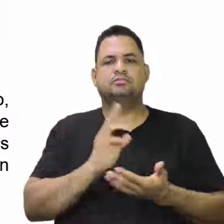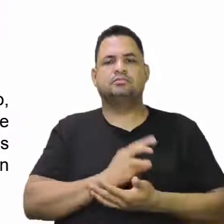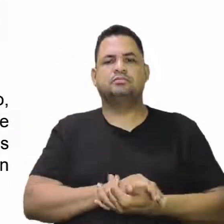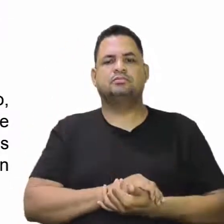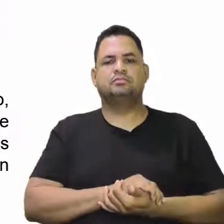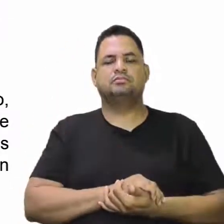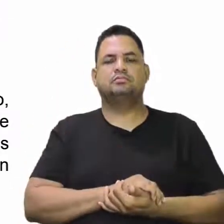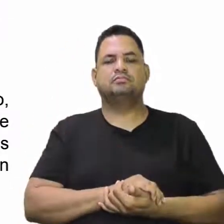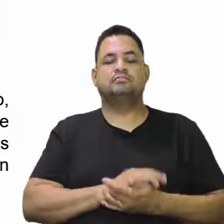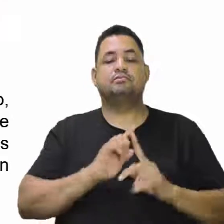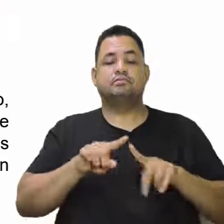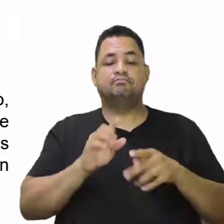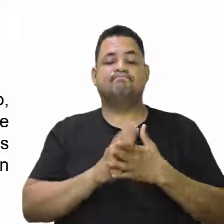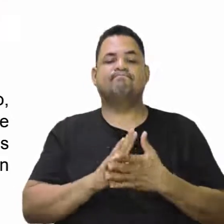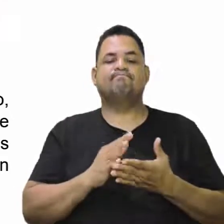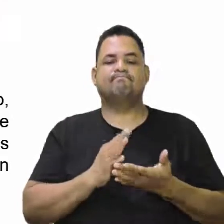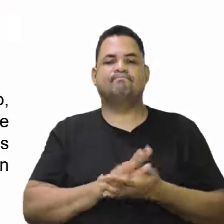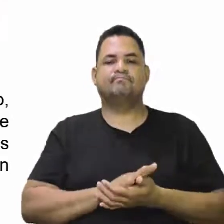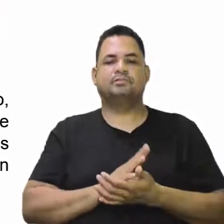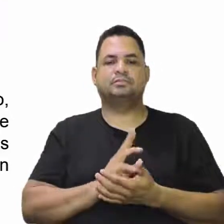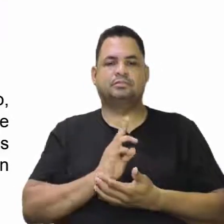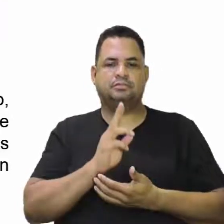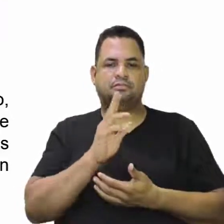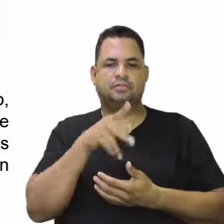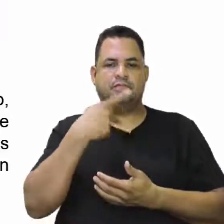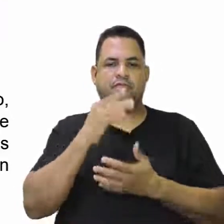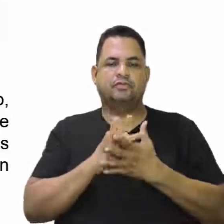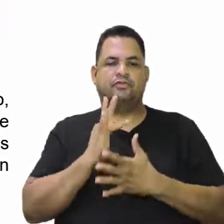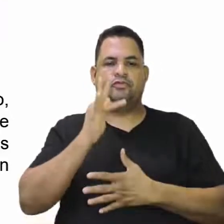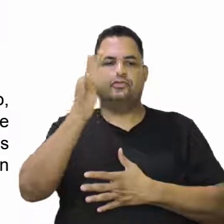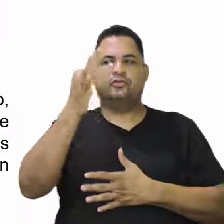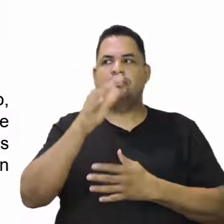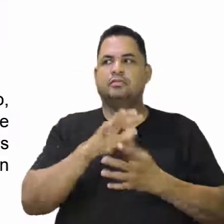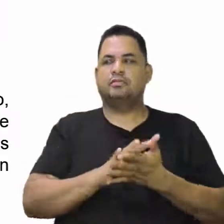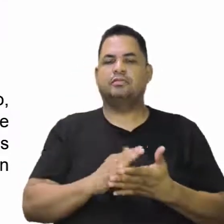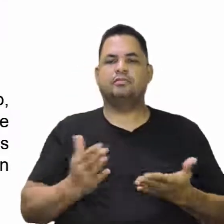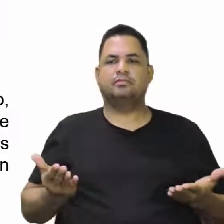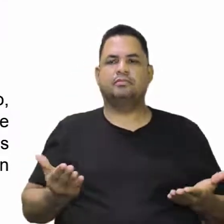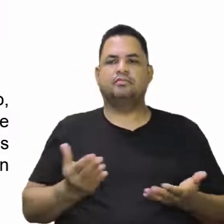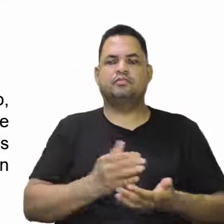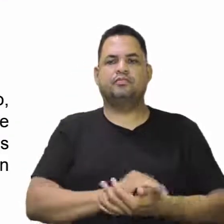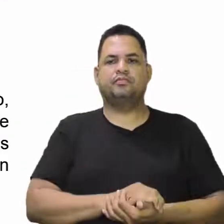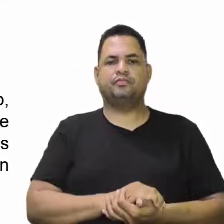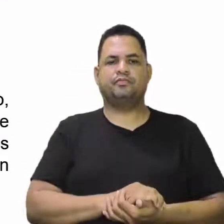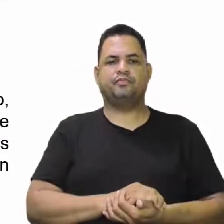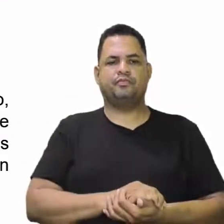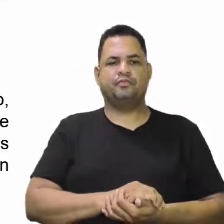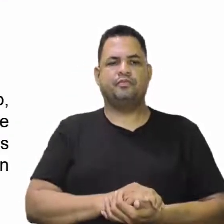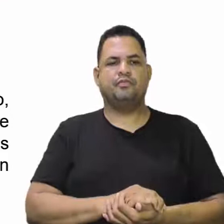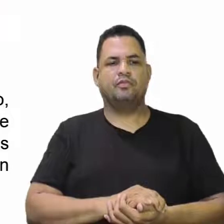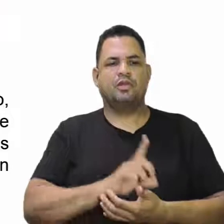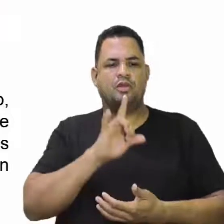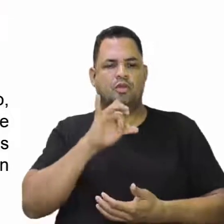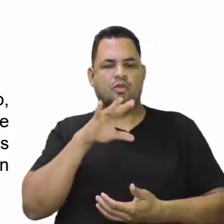no futuro. A função, outro motivo, olha só como tudo se interliga. A locução